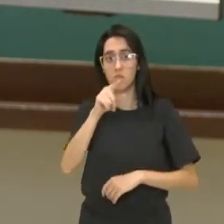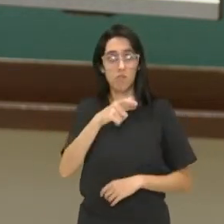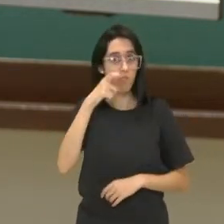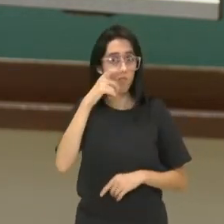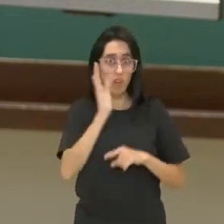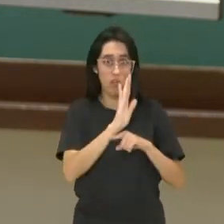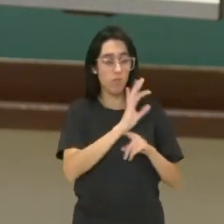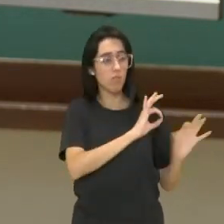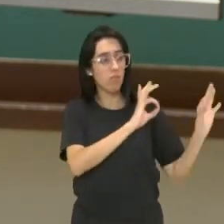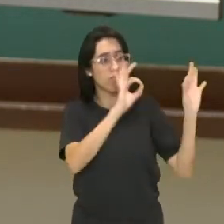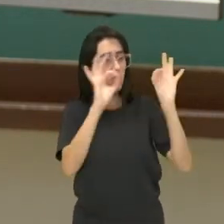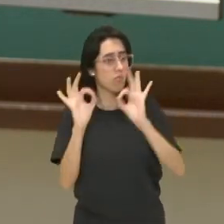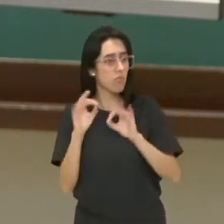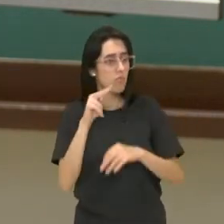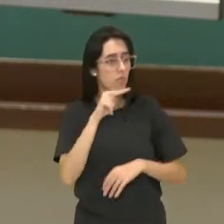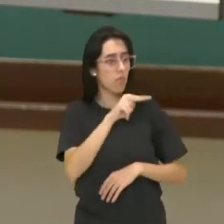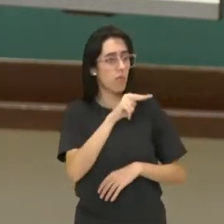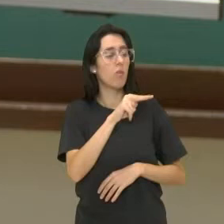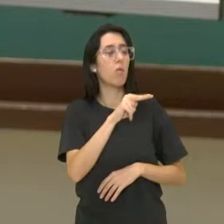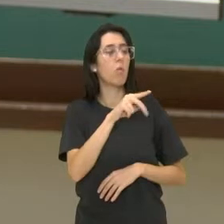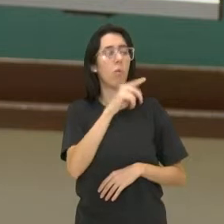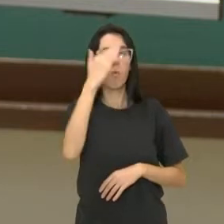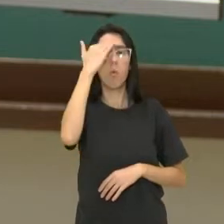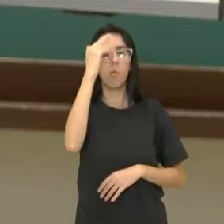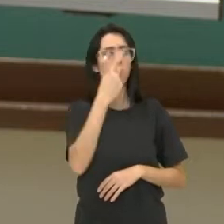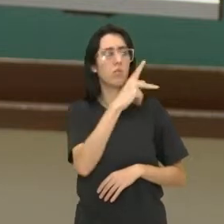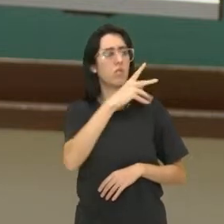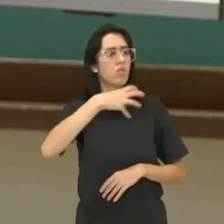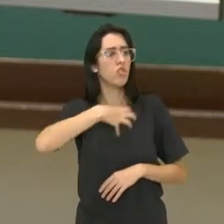e compreender a questão dos costumes